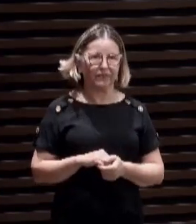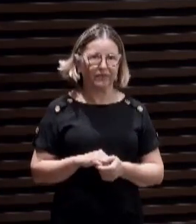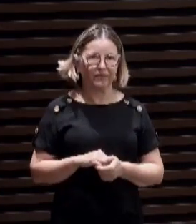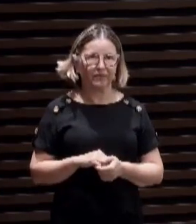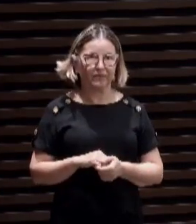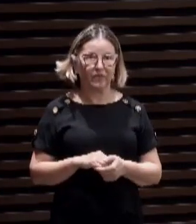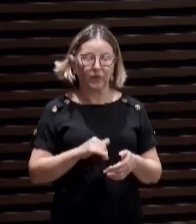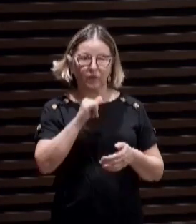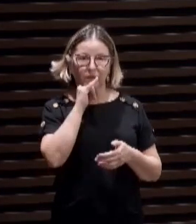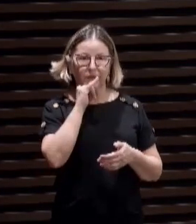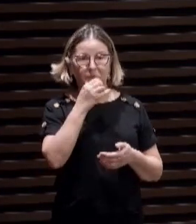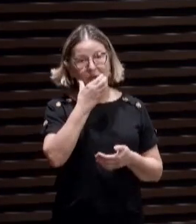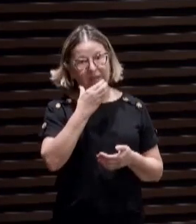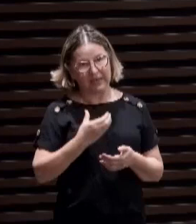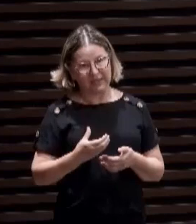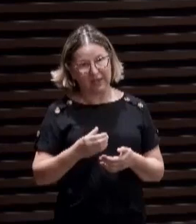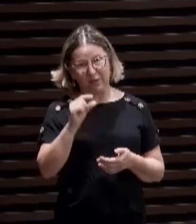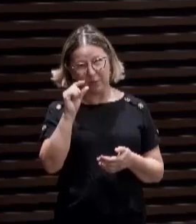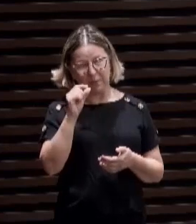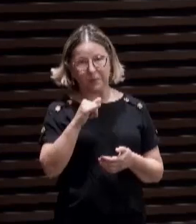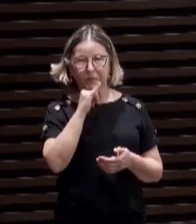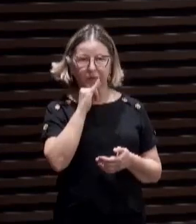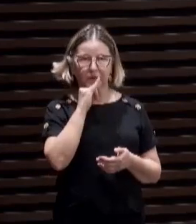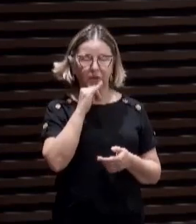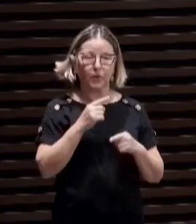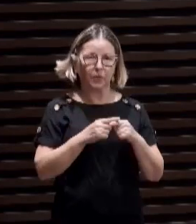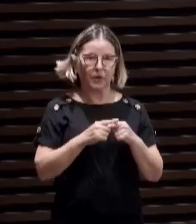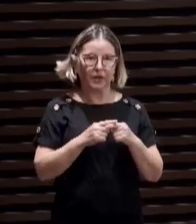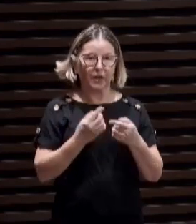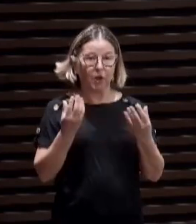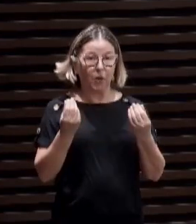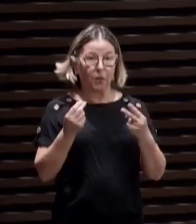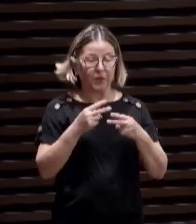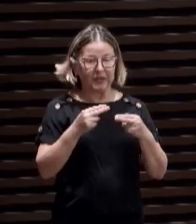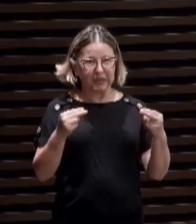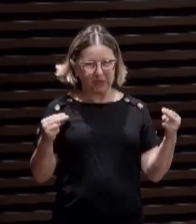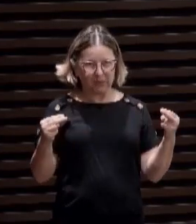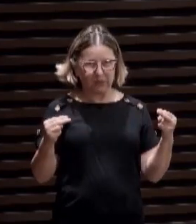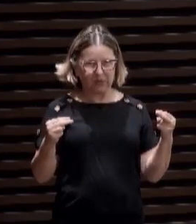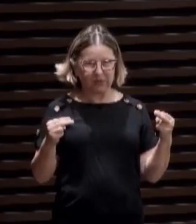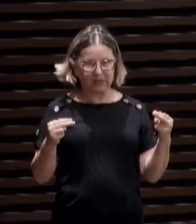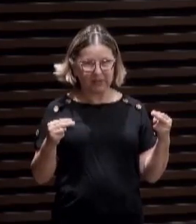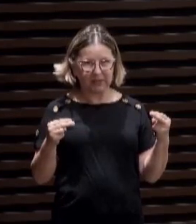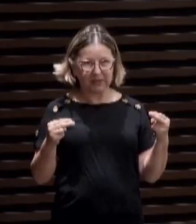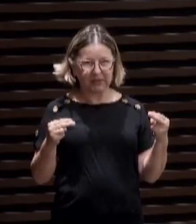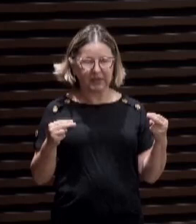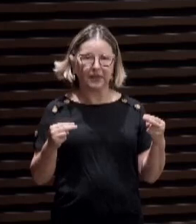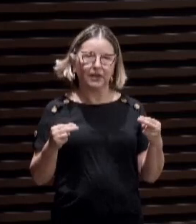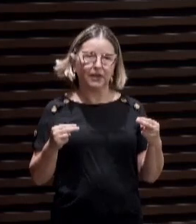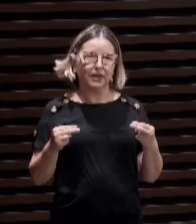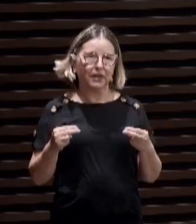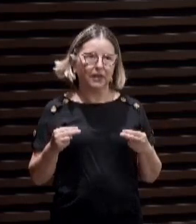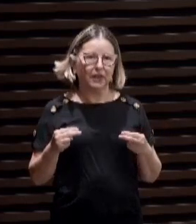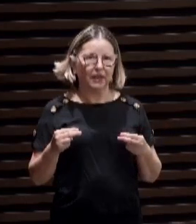é um pequeno exemplo. Porque muitas coisas estão sendo relativizadas em relação à palavra de Deus. E isso é um